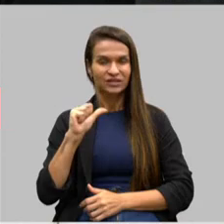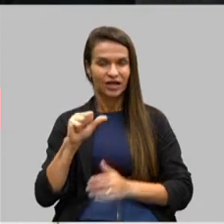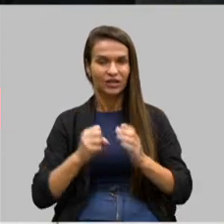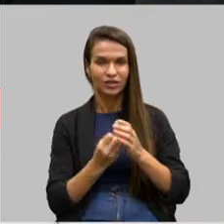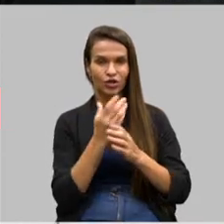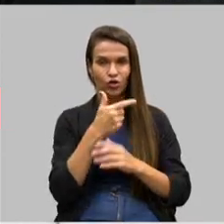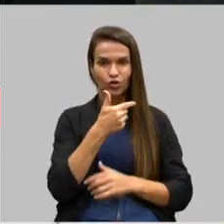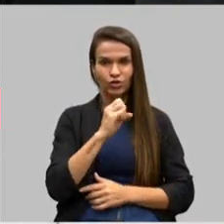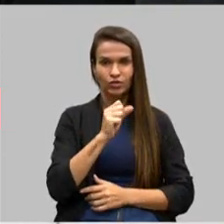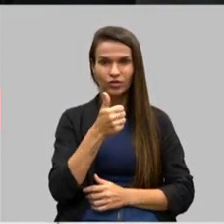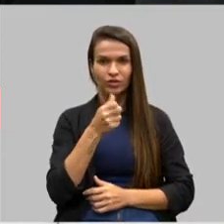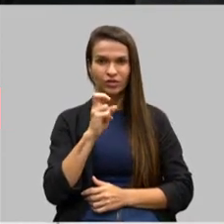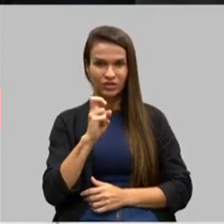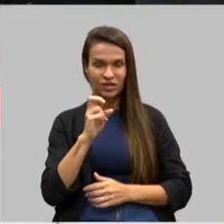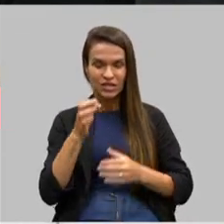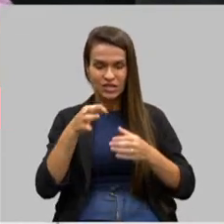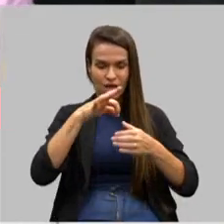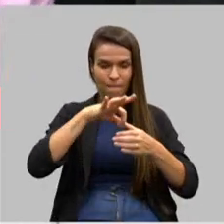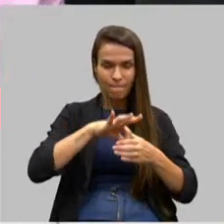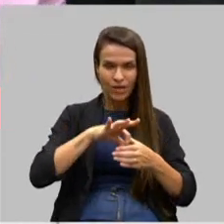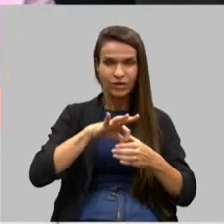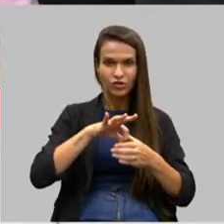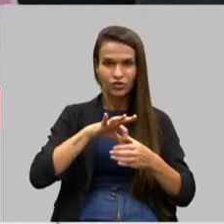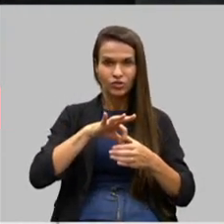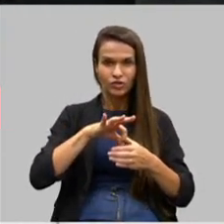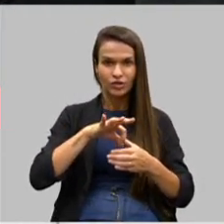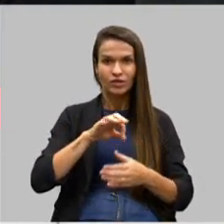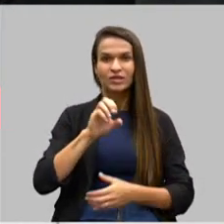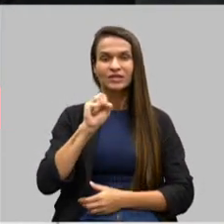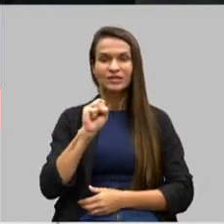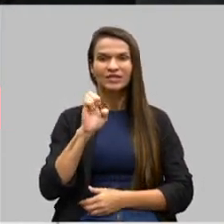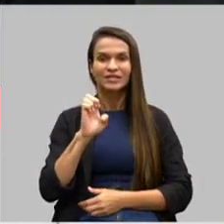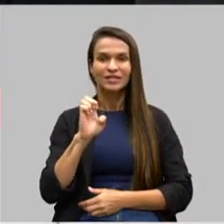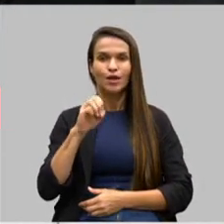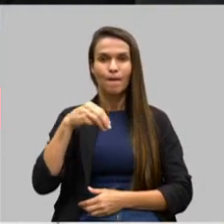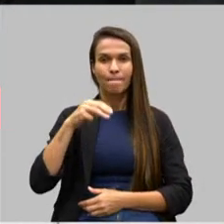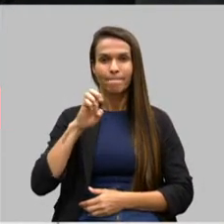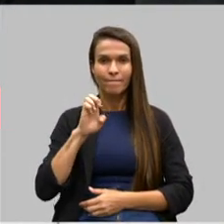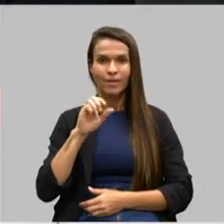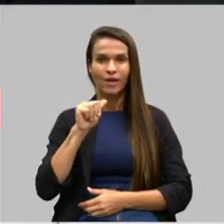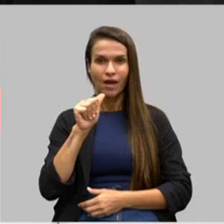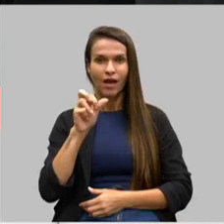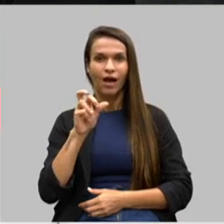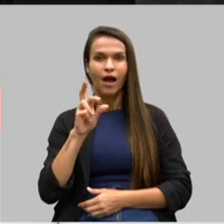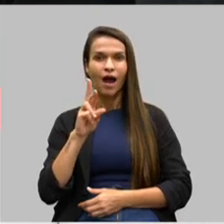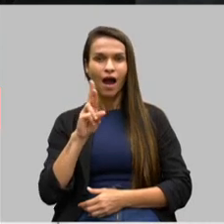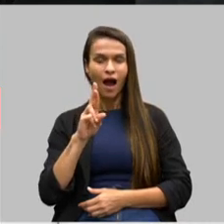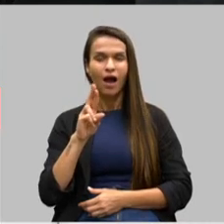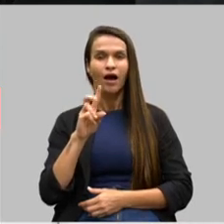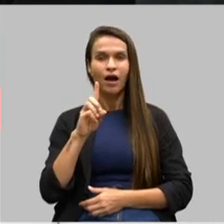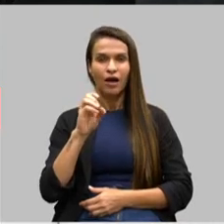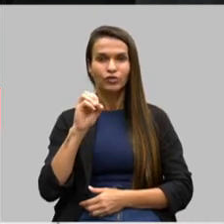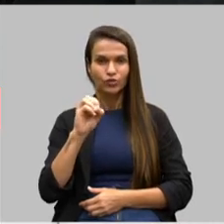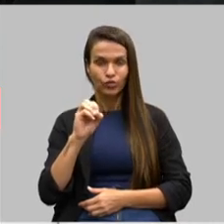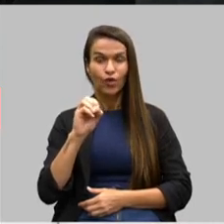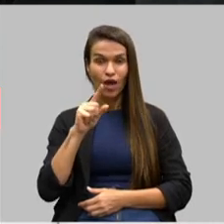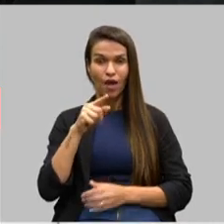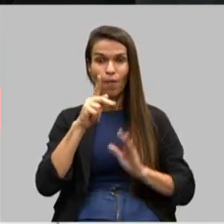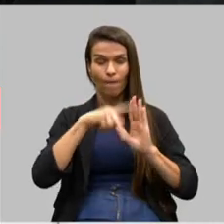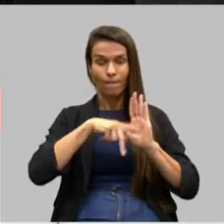programa Sementes no Semiárido. O que seria o semente no semiárido? O Sementes no Semiárido é um programa